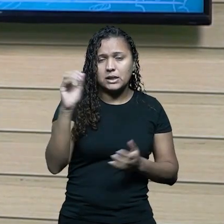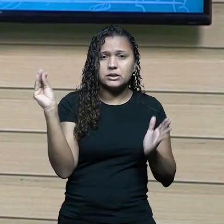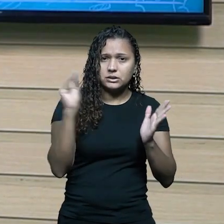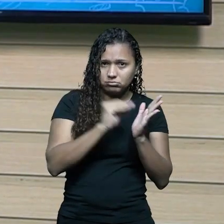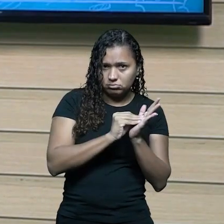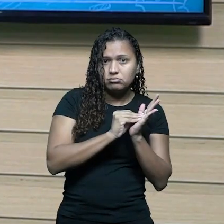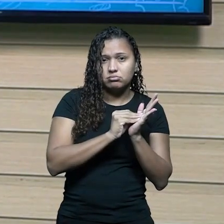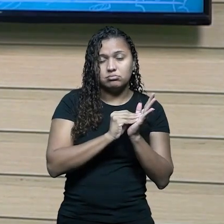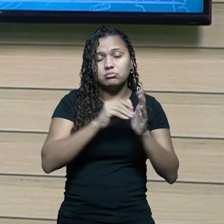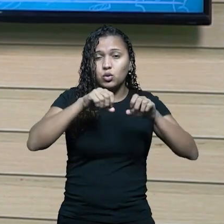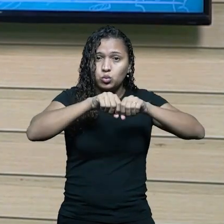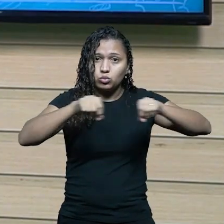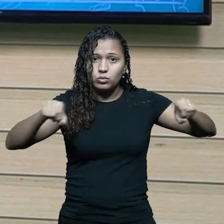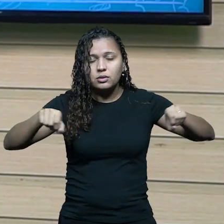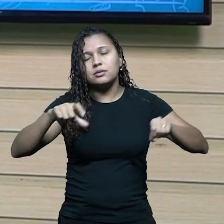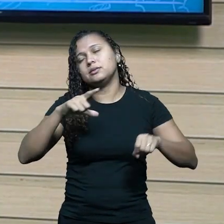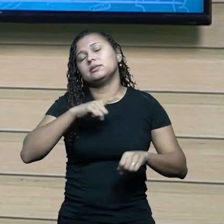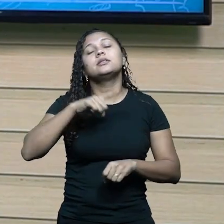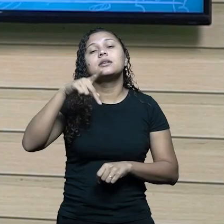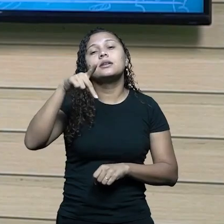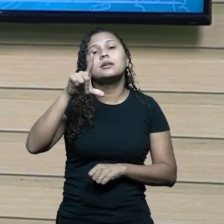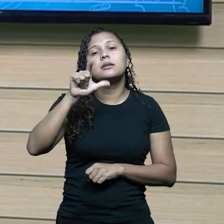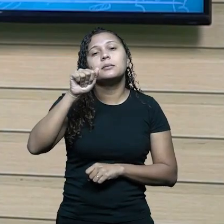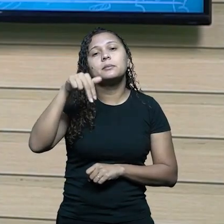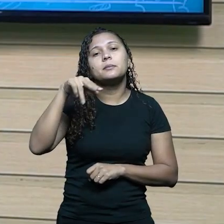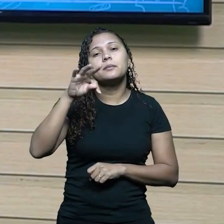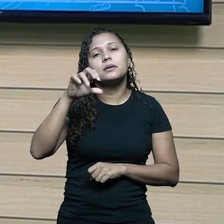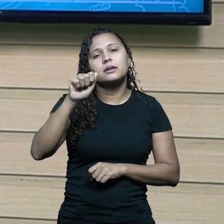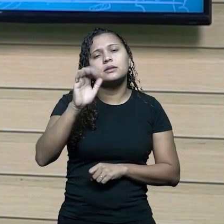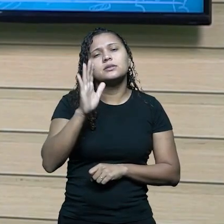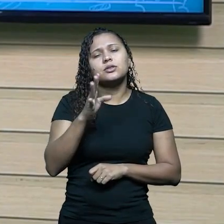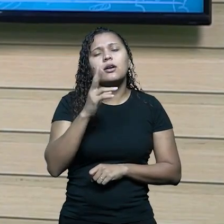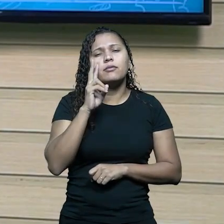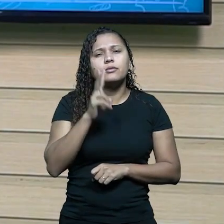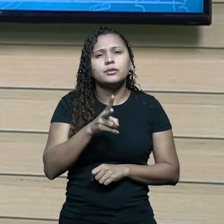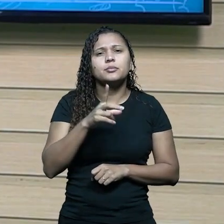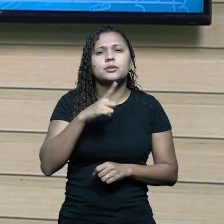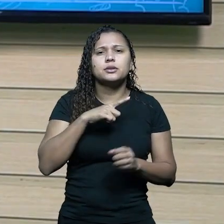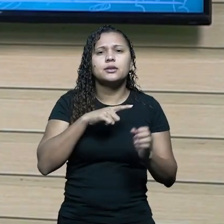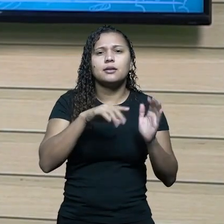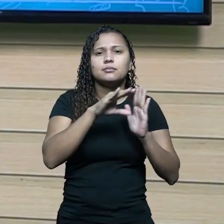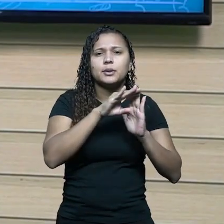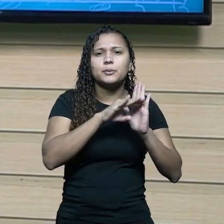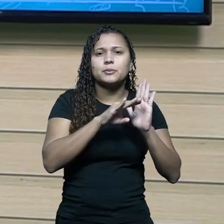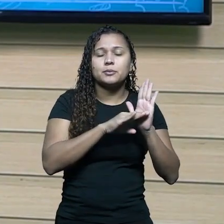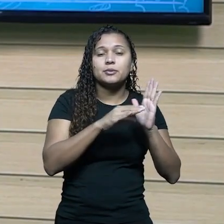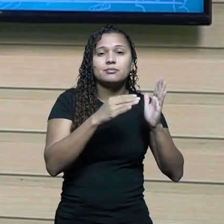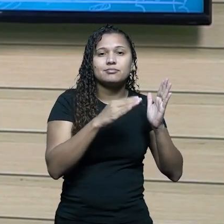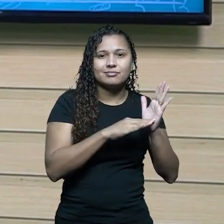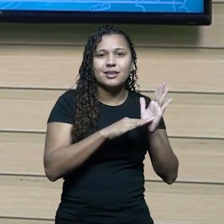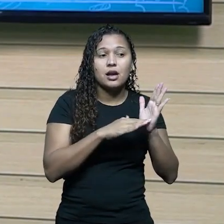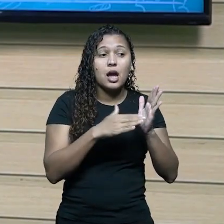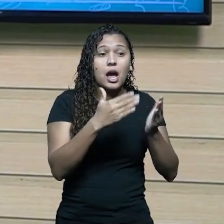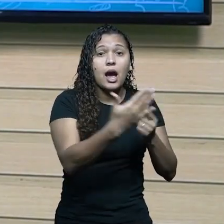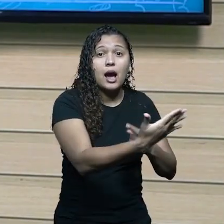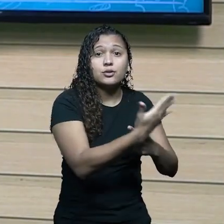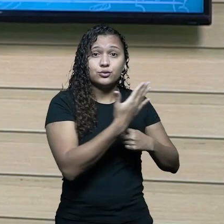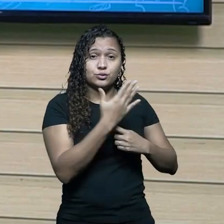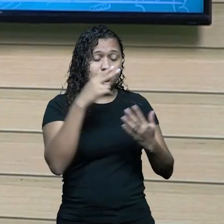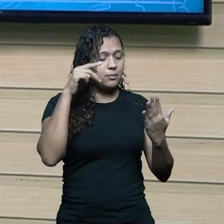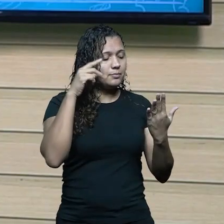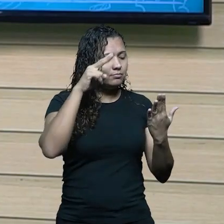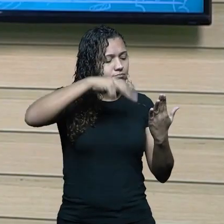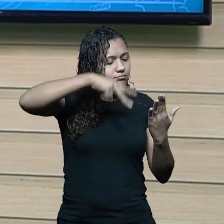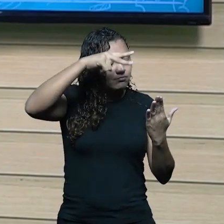planta de tubulação. Então, você vai ter a planta de tubulação, como nós já vimos aqui, e uma lista para auxiliar a